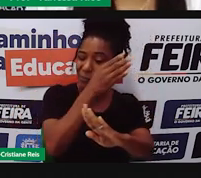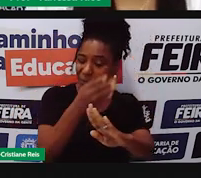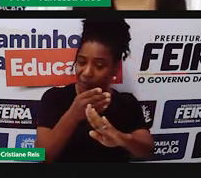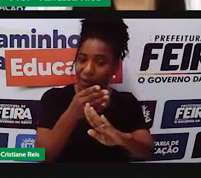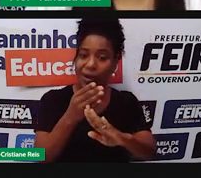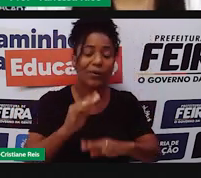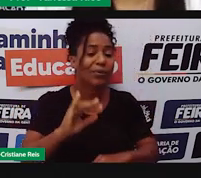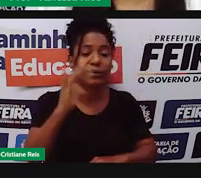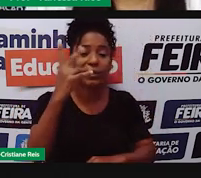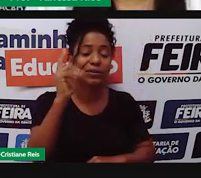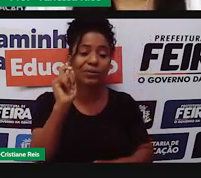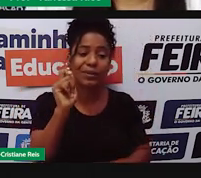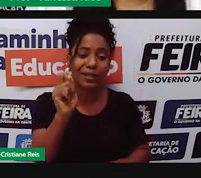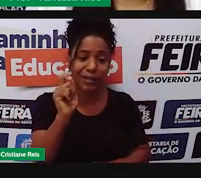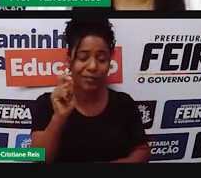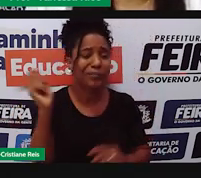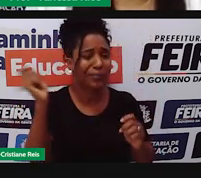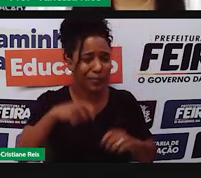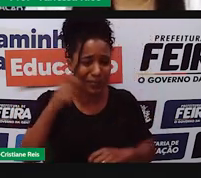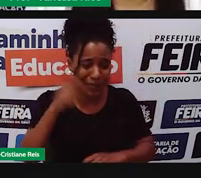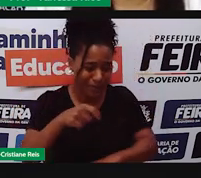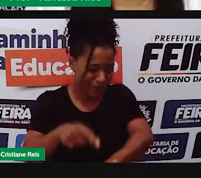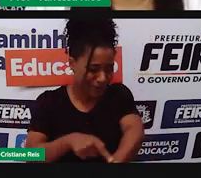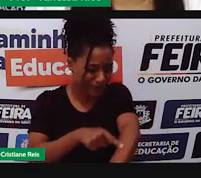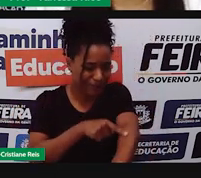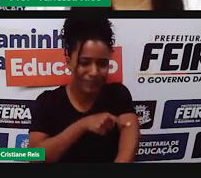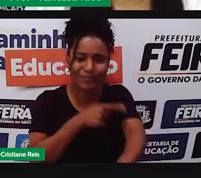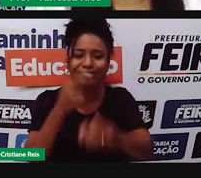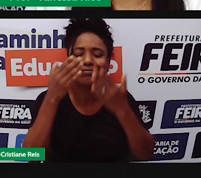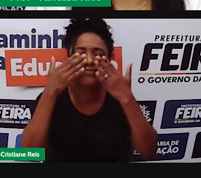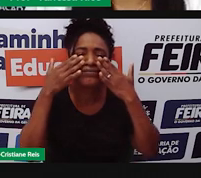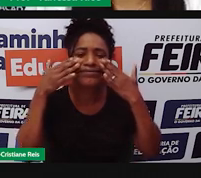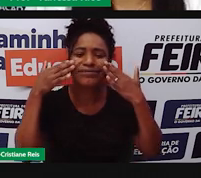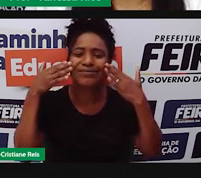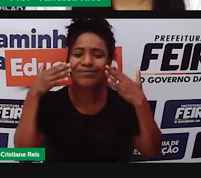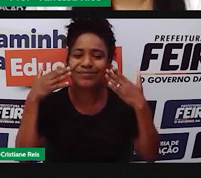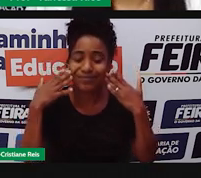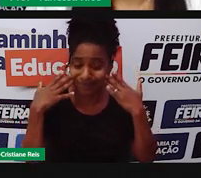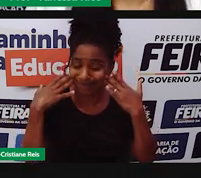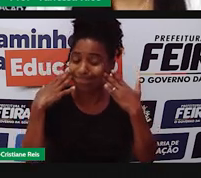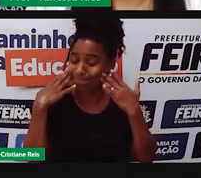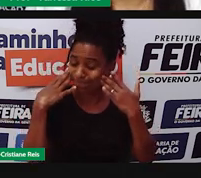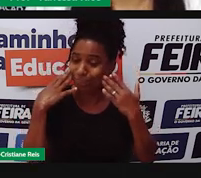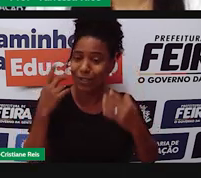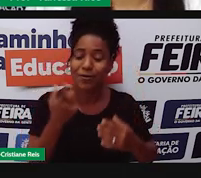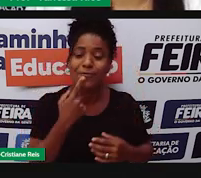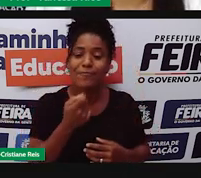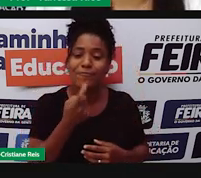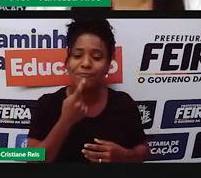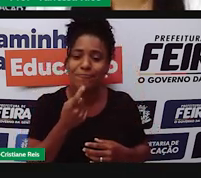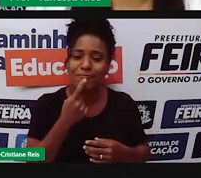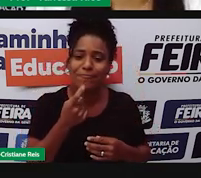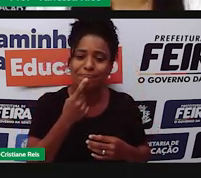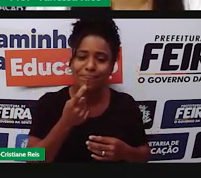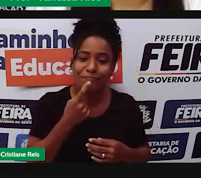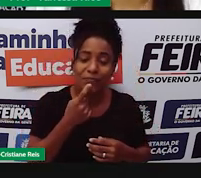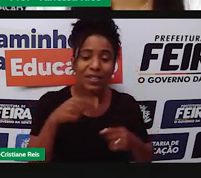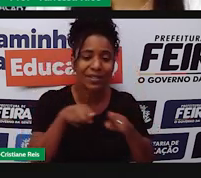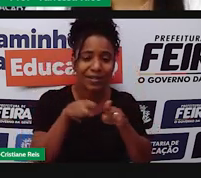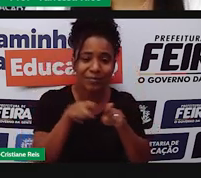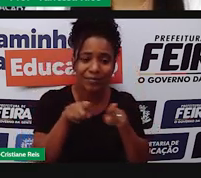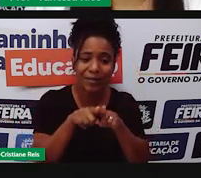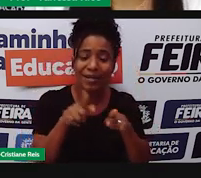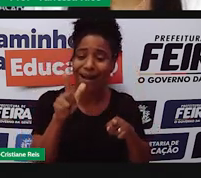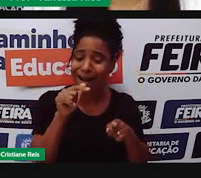nós podemos sofrer queimaduras, né, queimaduras solares em nossa pele. Nós podemos ter problemas também com